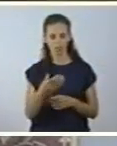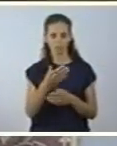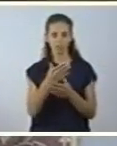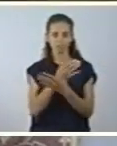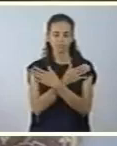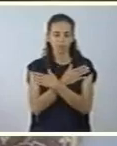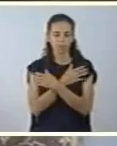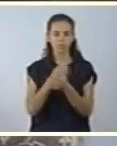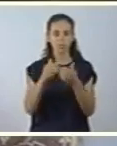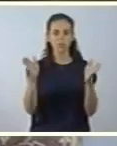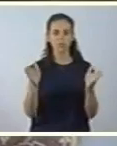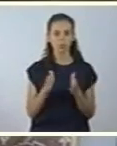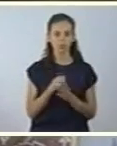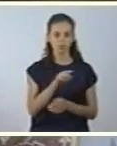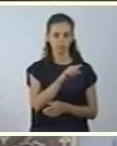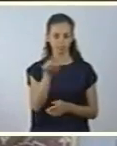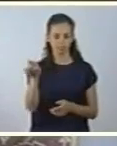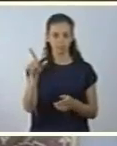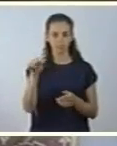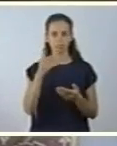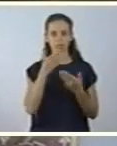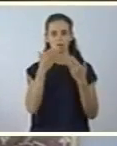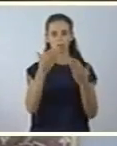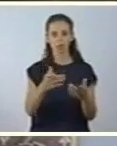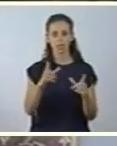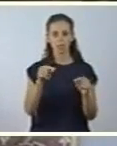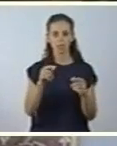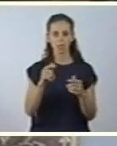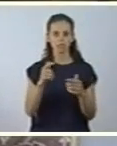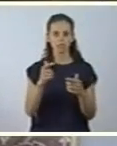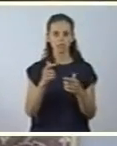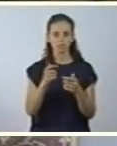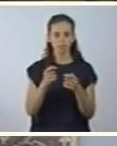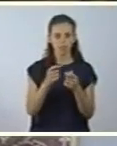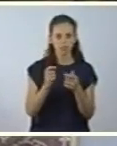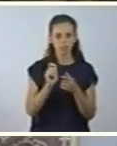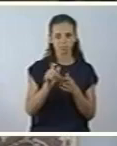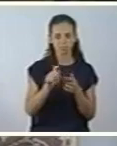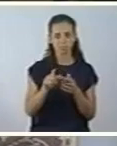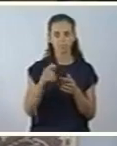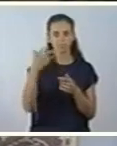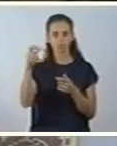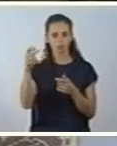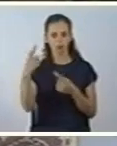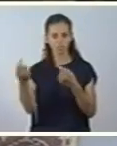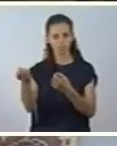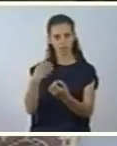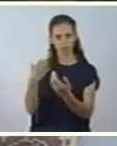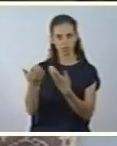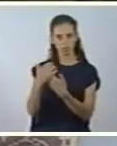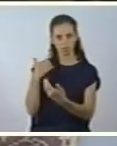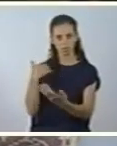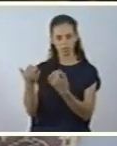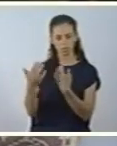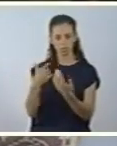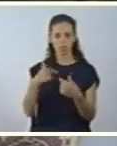abraço a todos eles e agradecer também as mensagens que de fora nos dirigem a esta